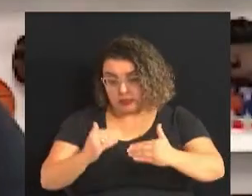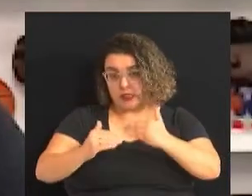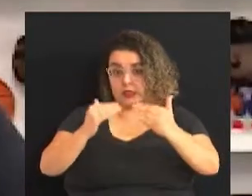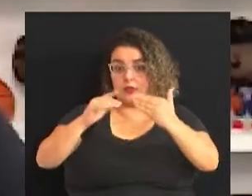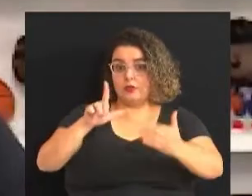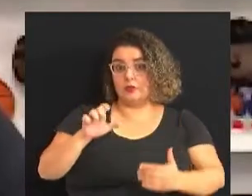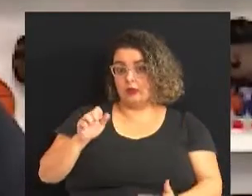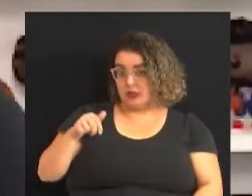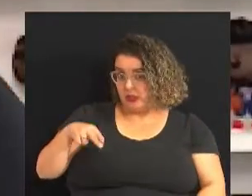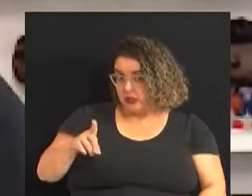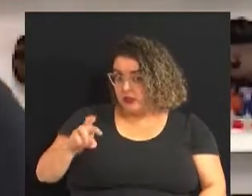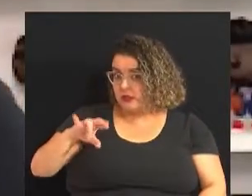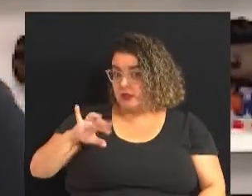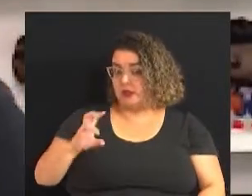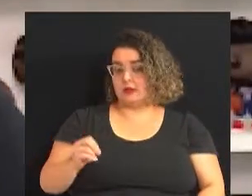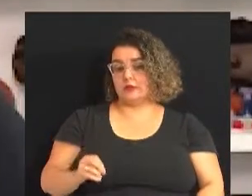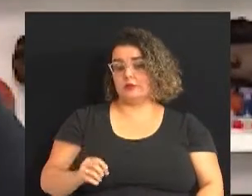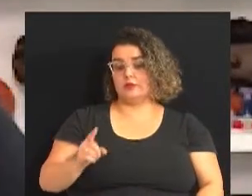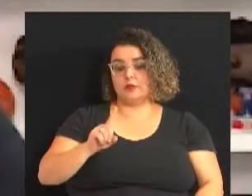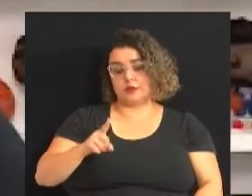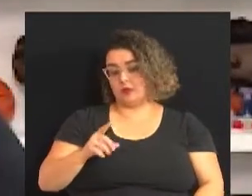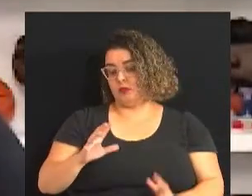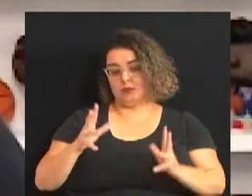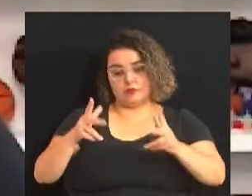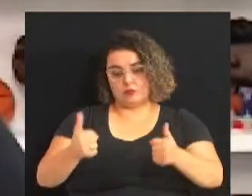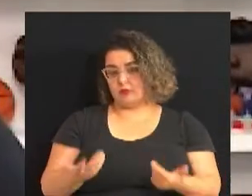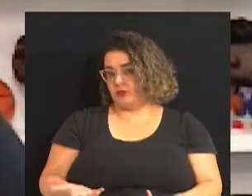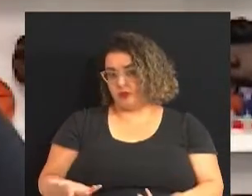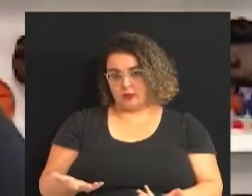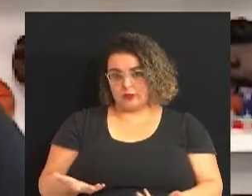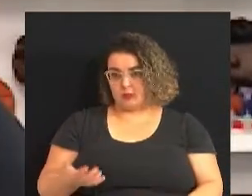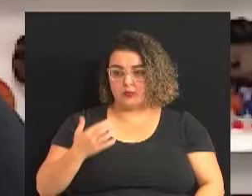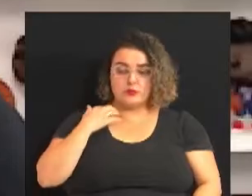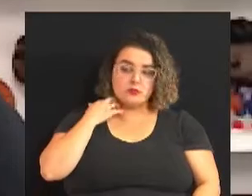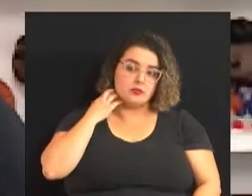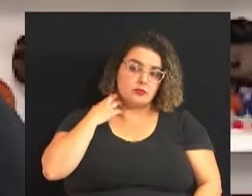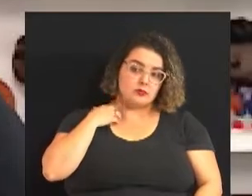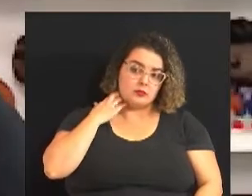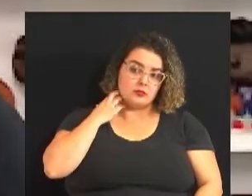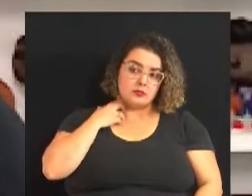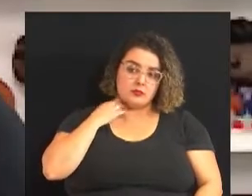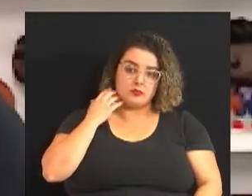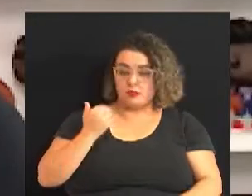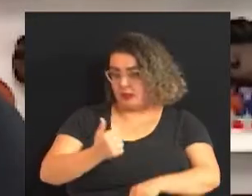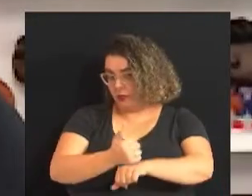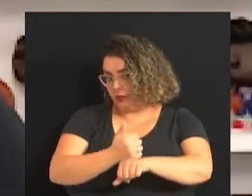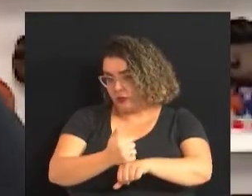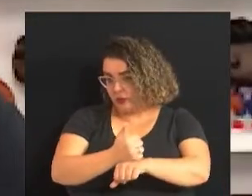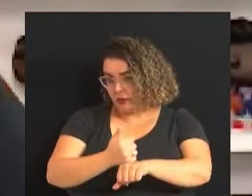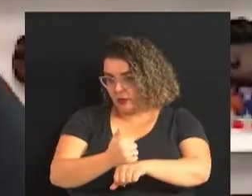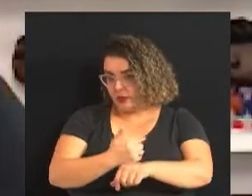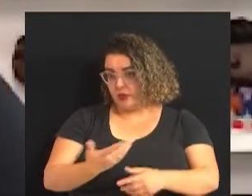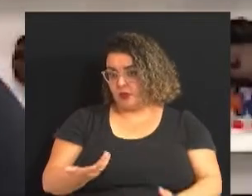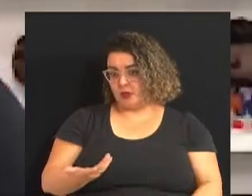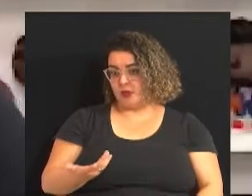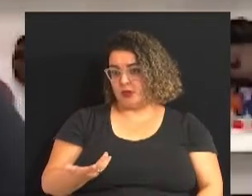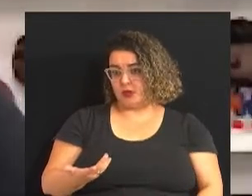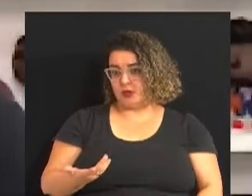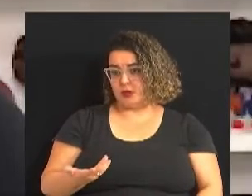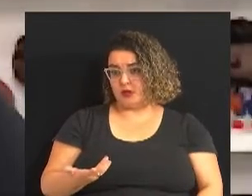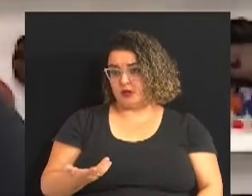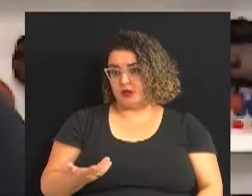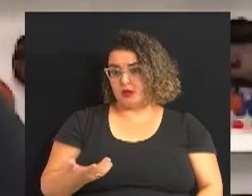não é todo mundo que quando termina de uma profissão, o cara às vezes ele quer ficar um